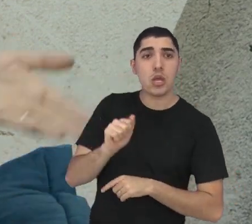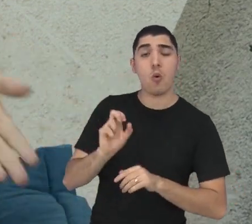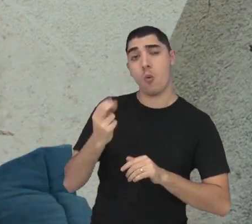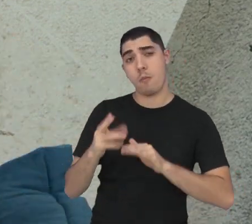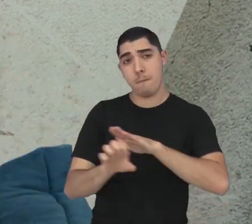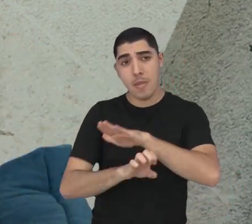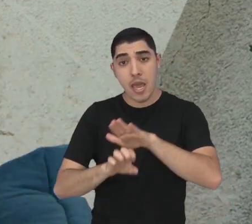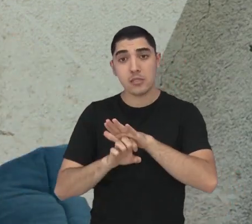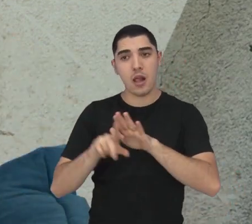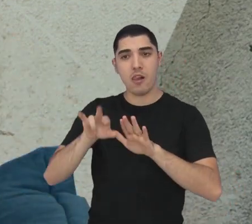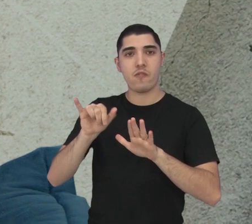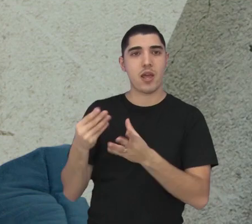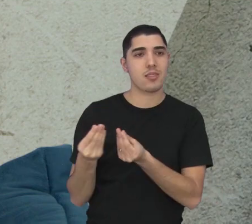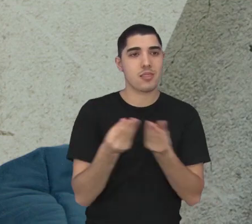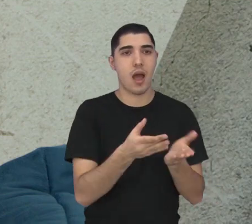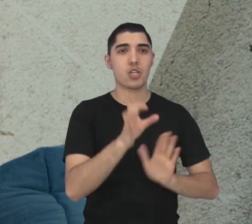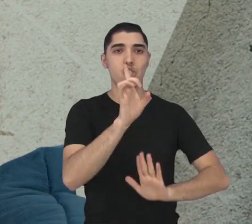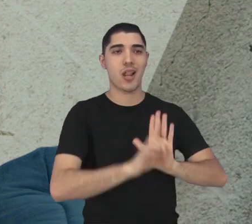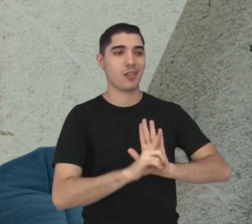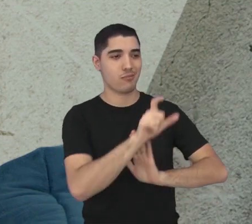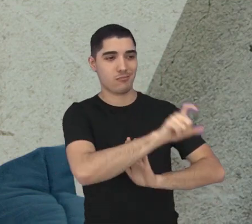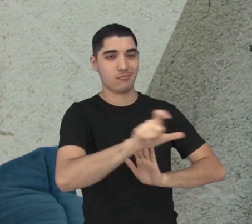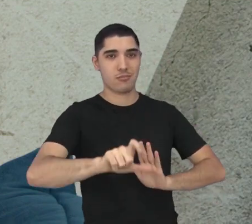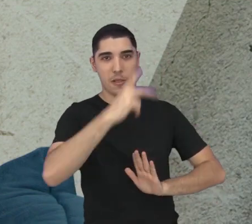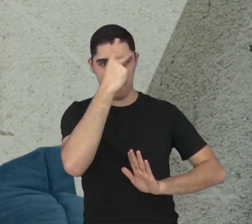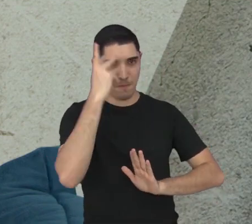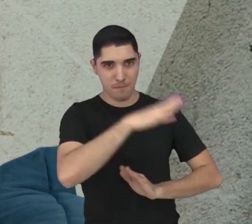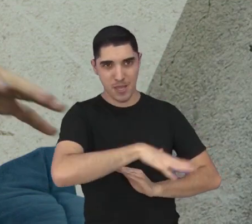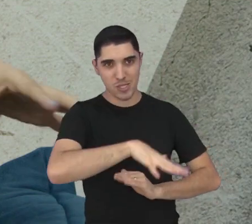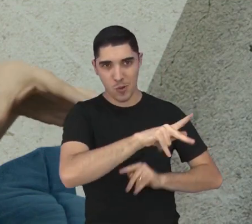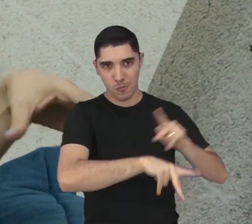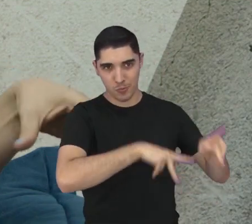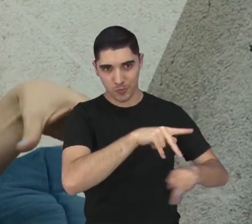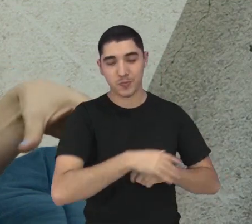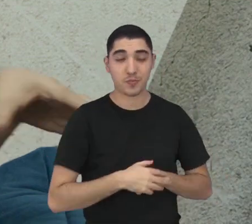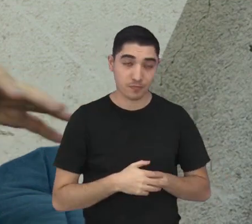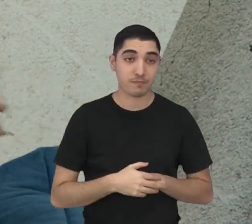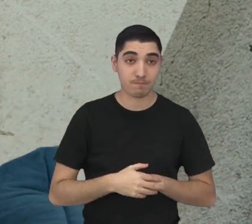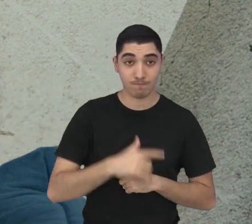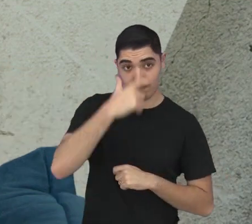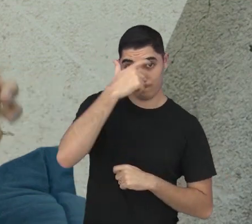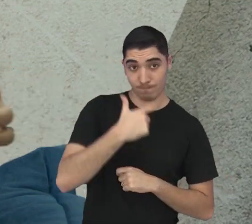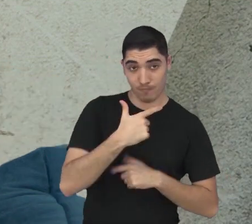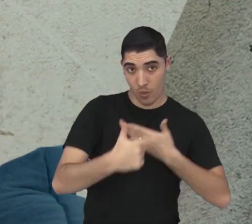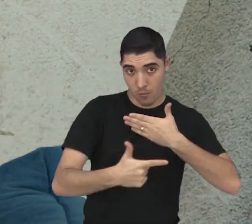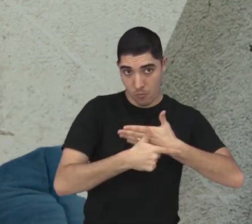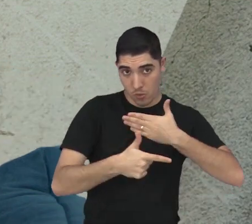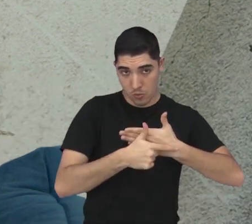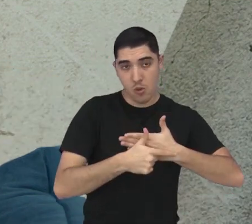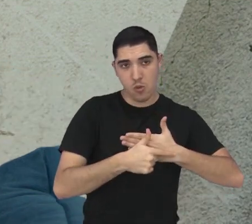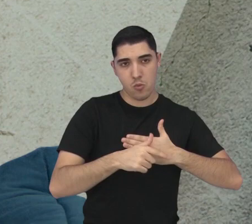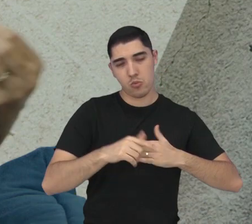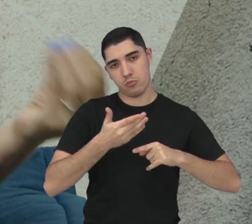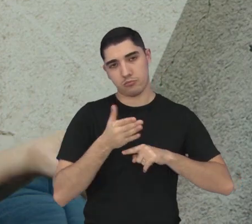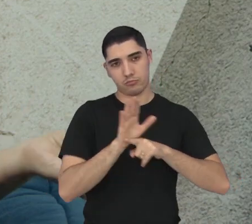que vão garantir o direito dessa população. Então, o papel, a função do serviço